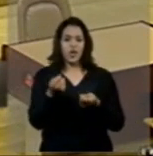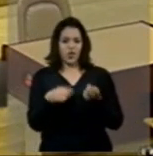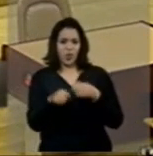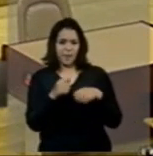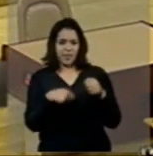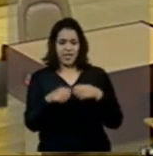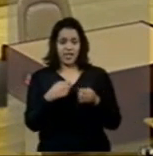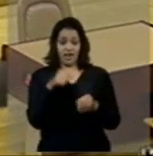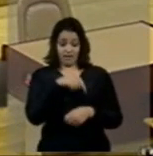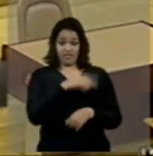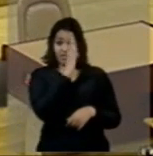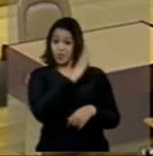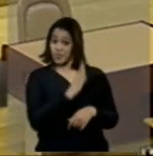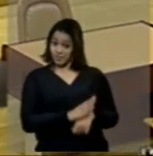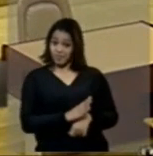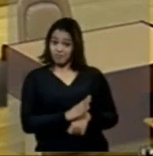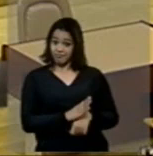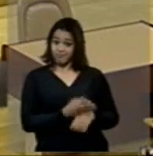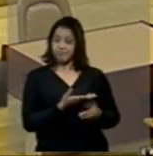da realidade brasileira,